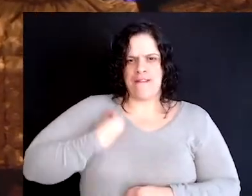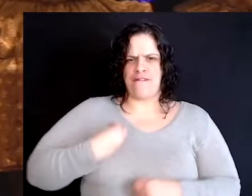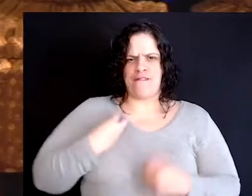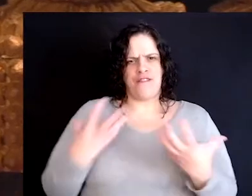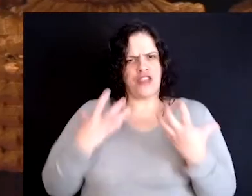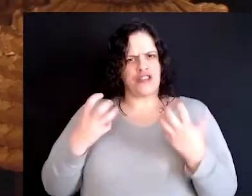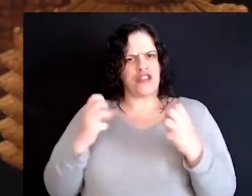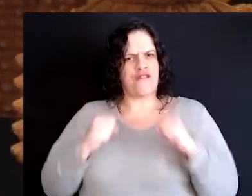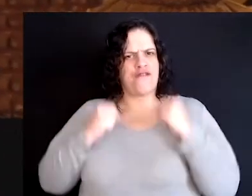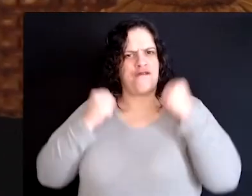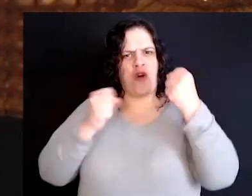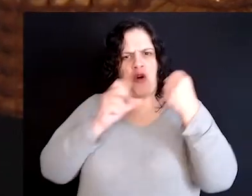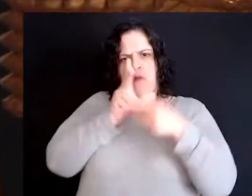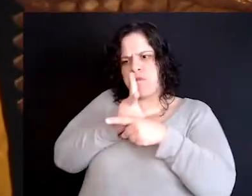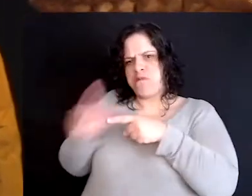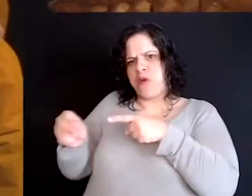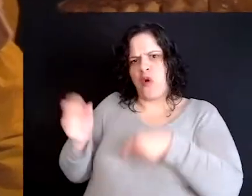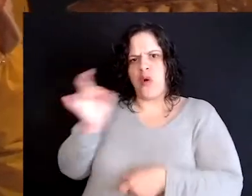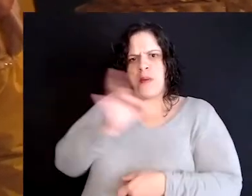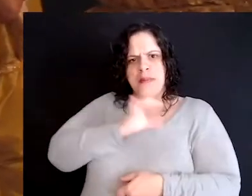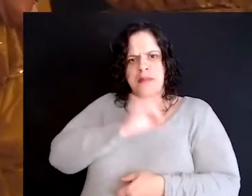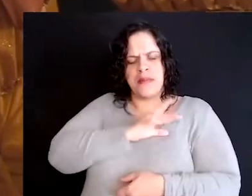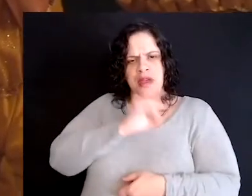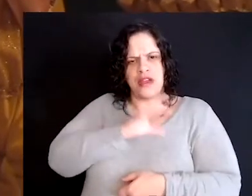maior do que a força do medo.